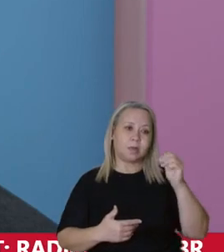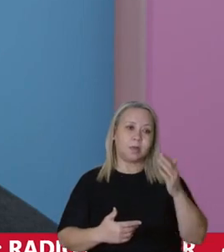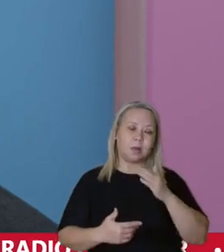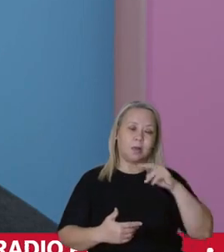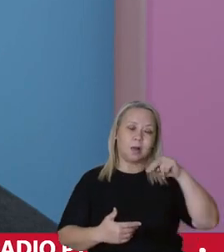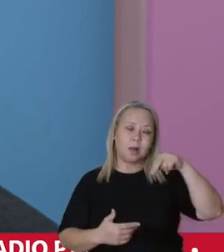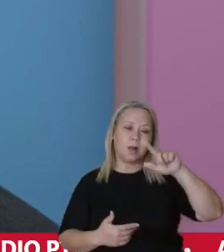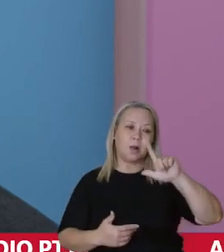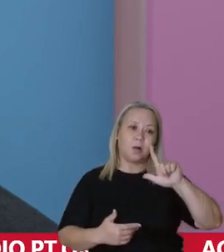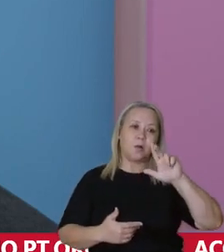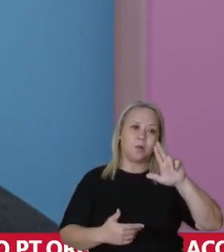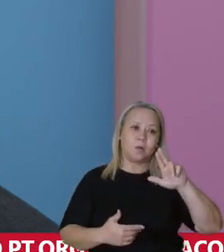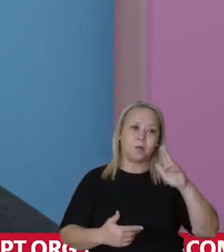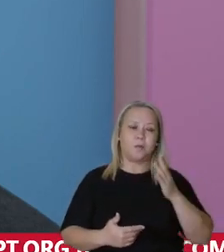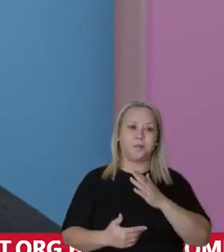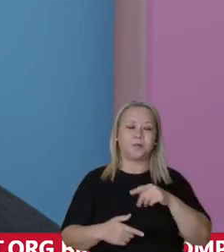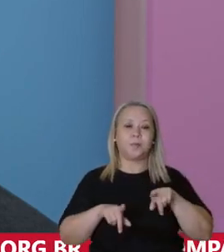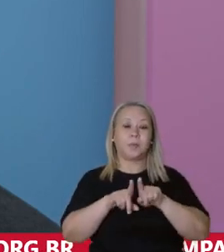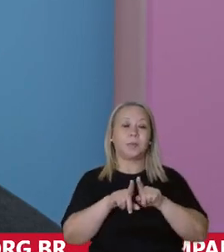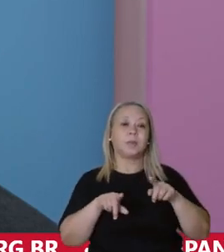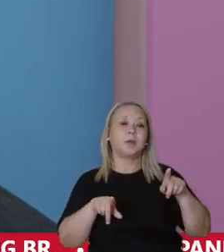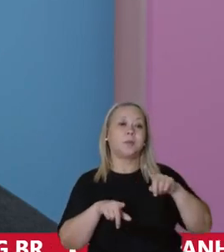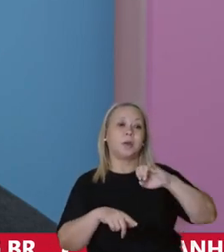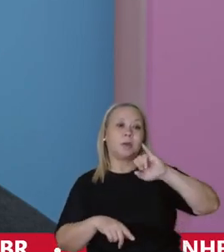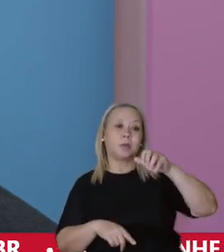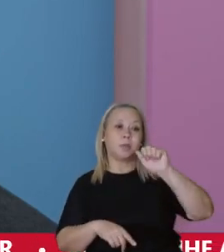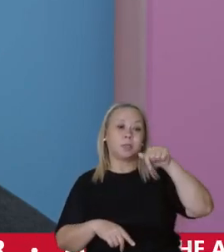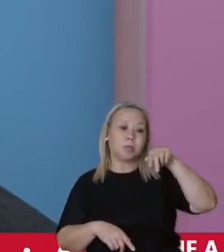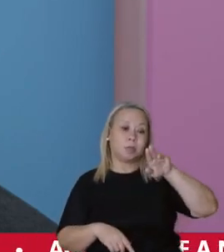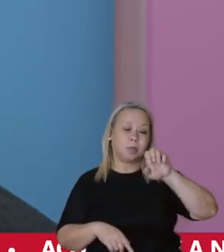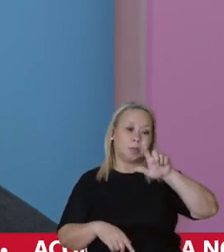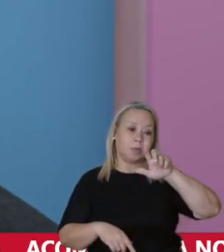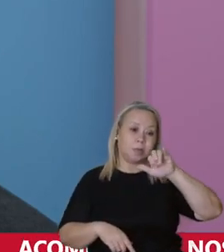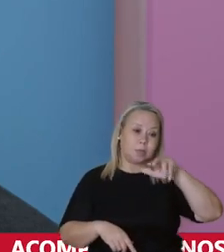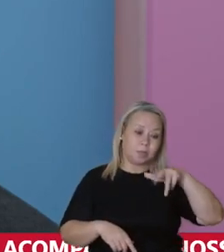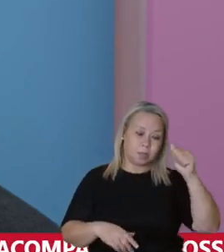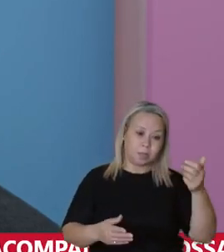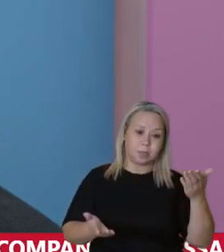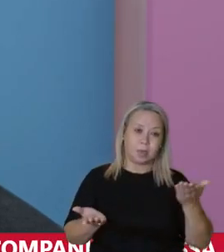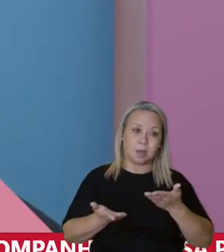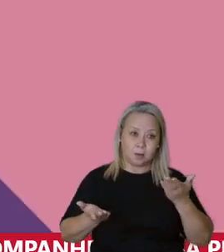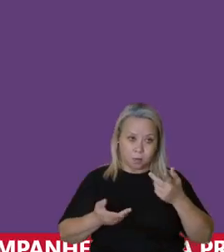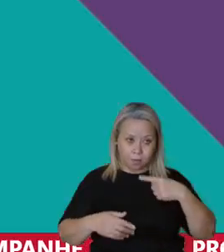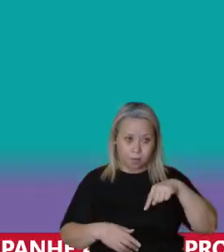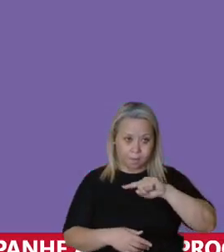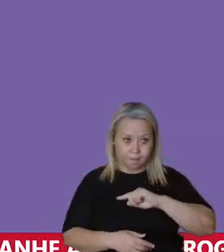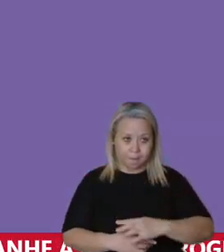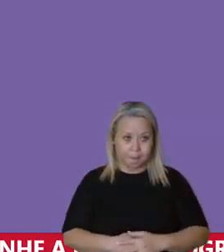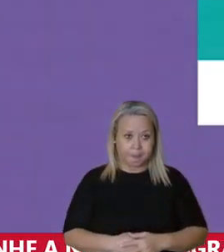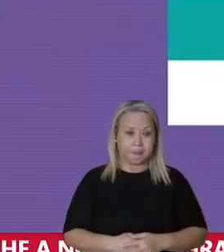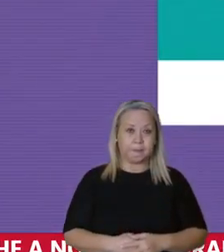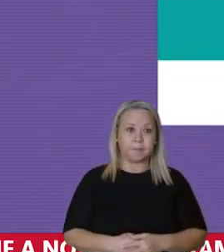professora Jaqueline Gomes de Jesus falaram sobre a luta feminista na atual conjuntura. Confira.